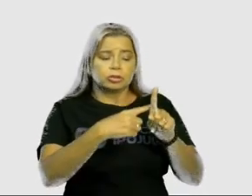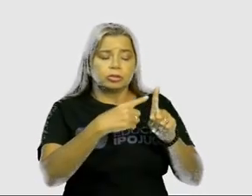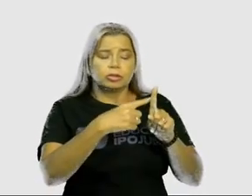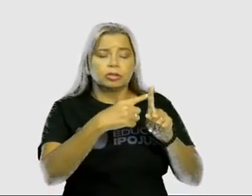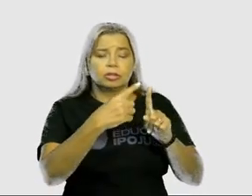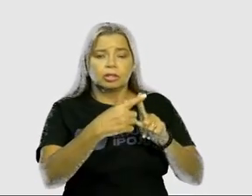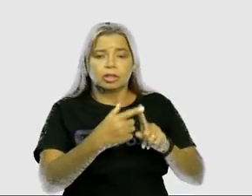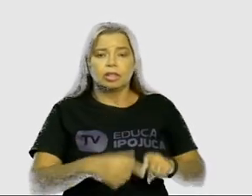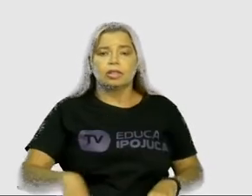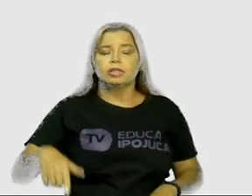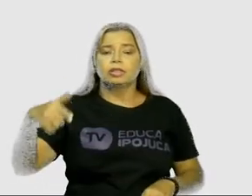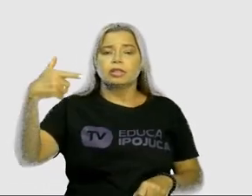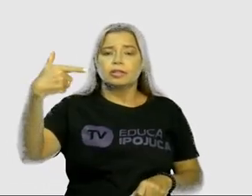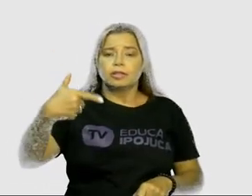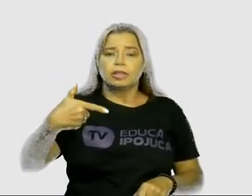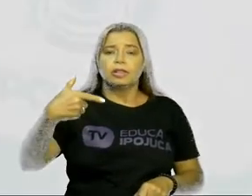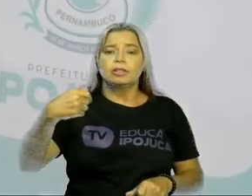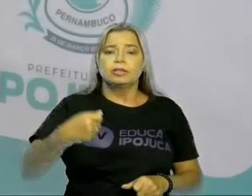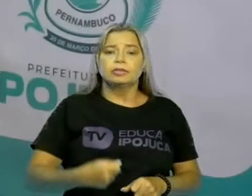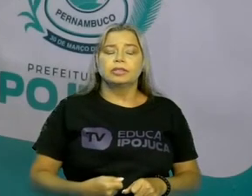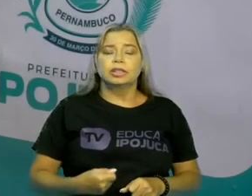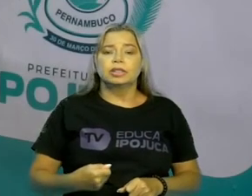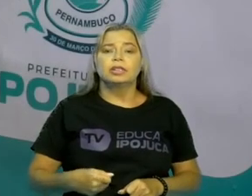4 = 14